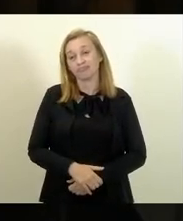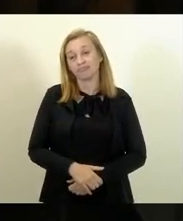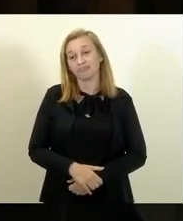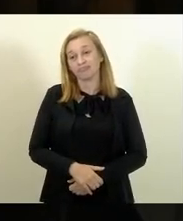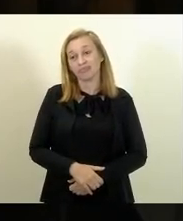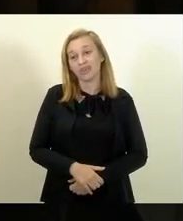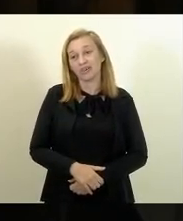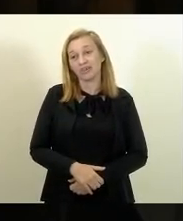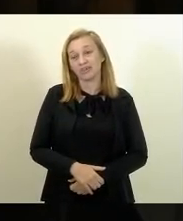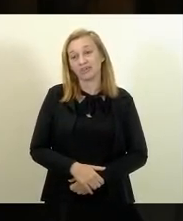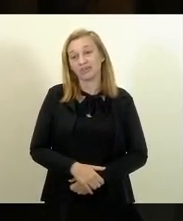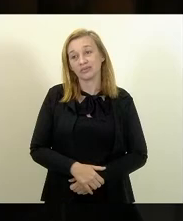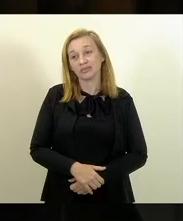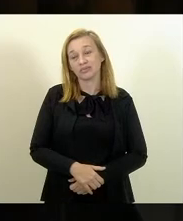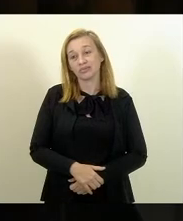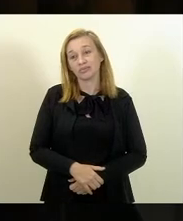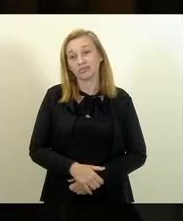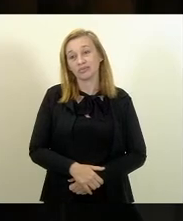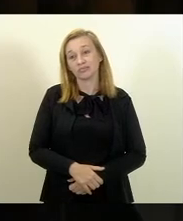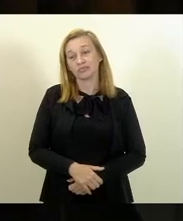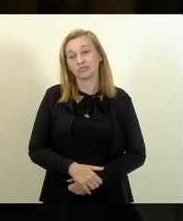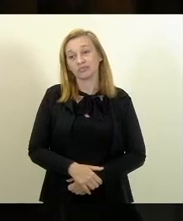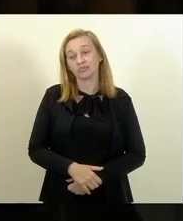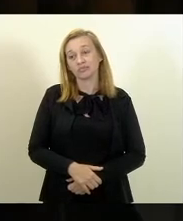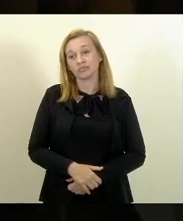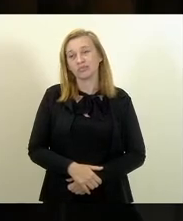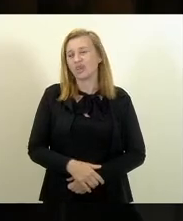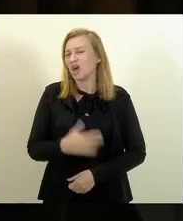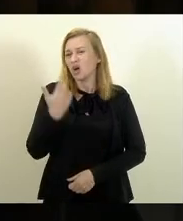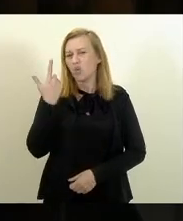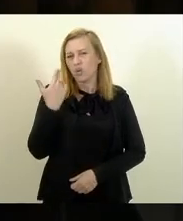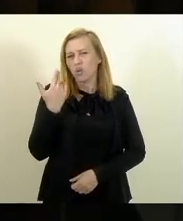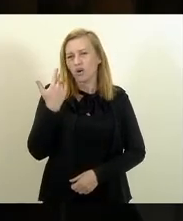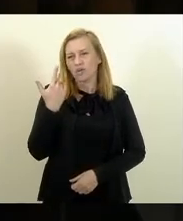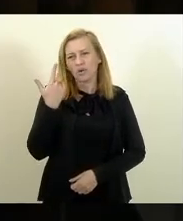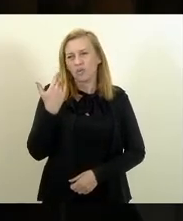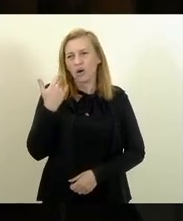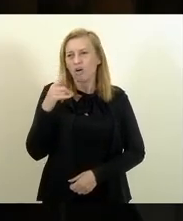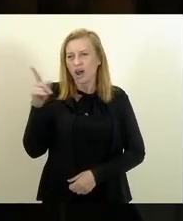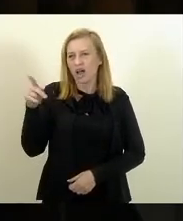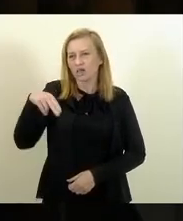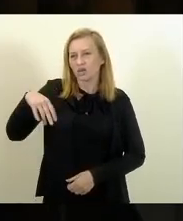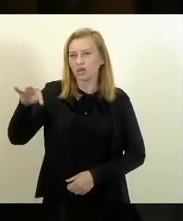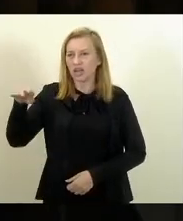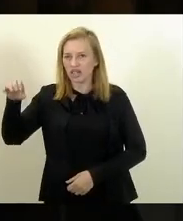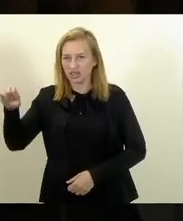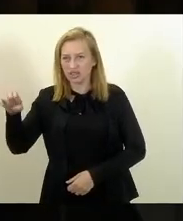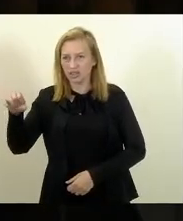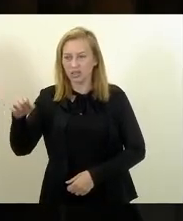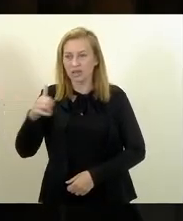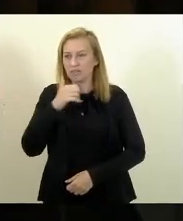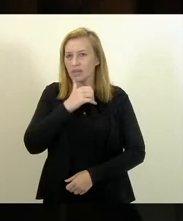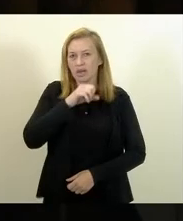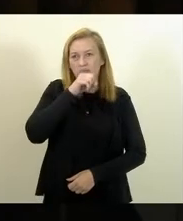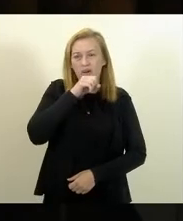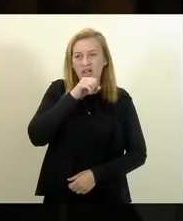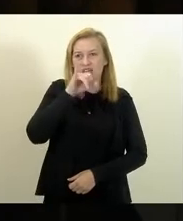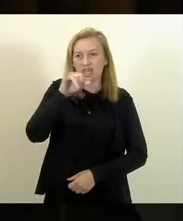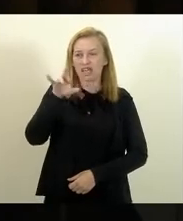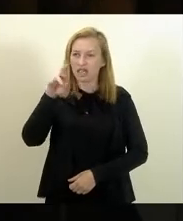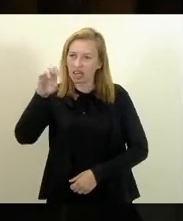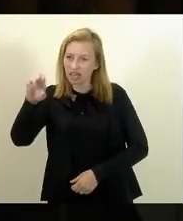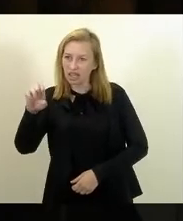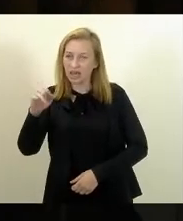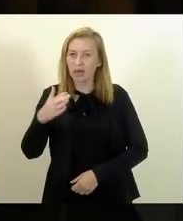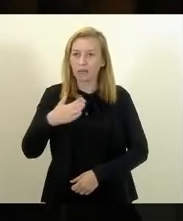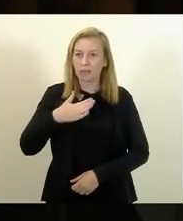da junção do nome do meu pai e da minha mãe, muito comum isso no Nordeste, em certos momentos, o deputado Tia Ju sabe disso, minha mãe era Irene, meu pai